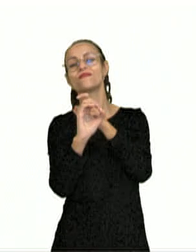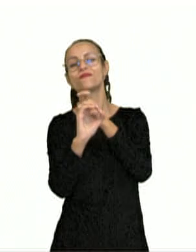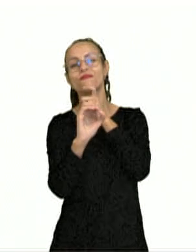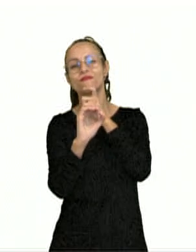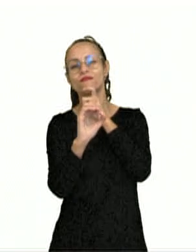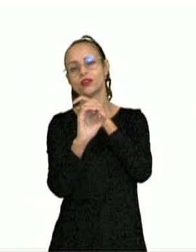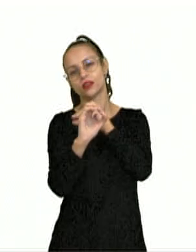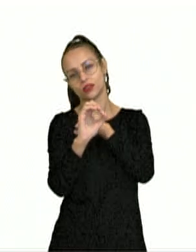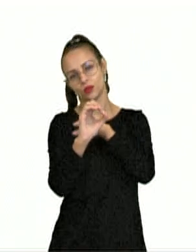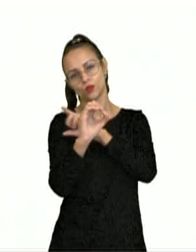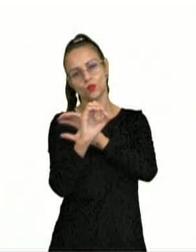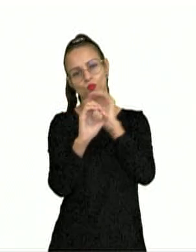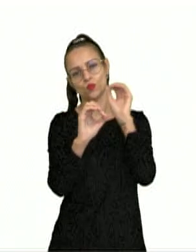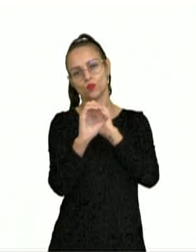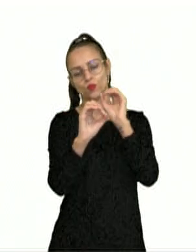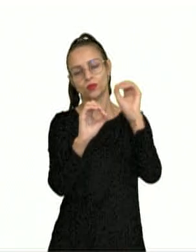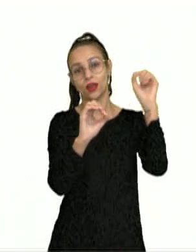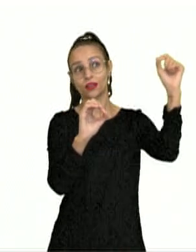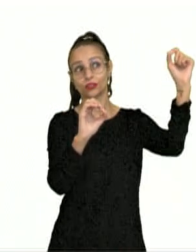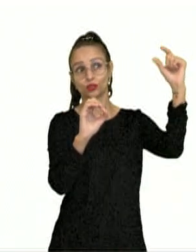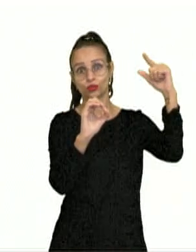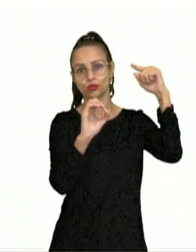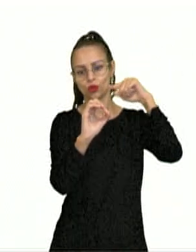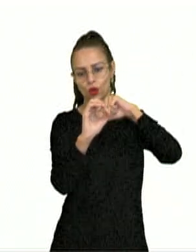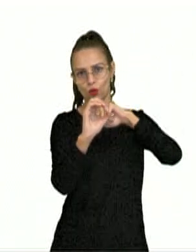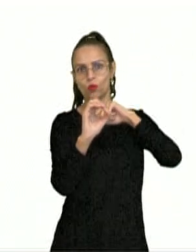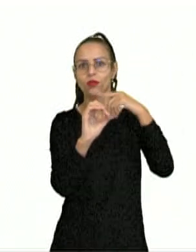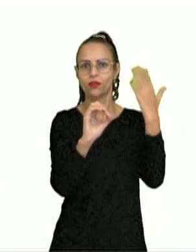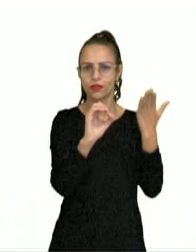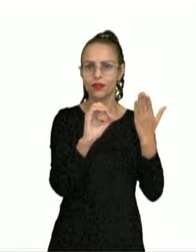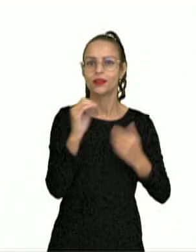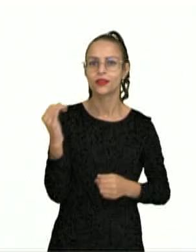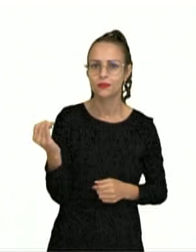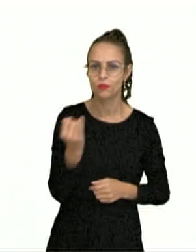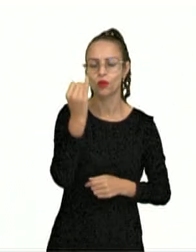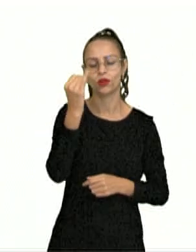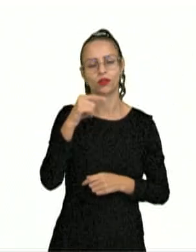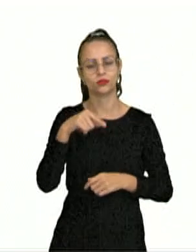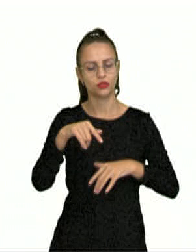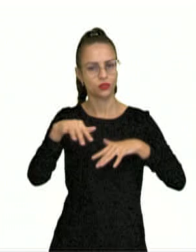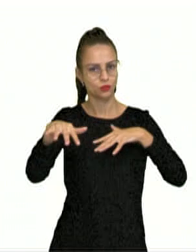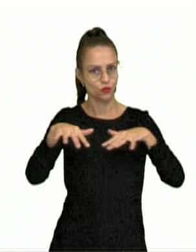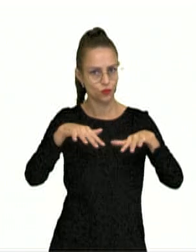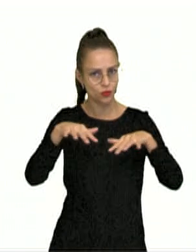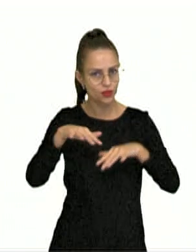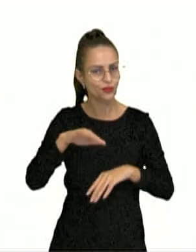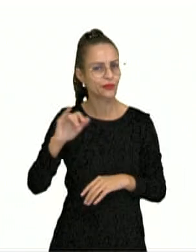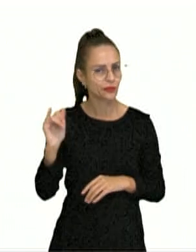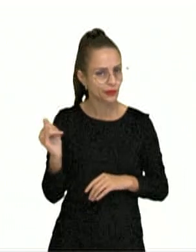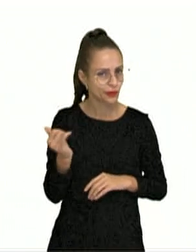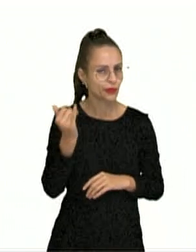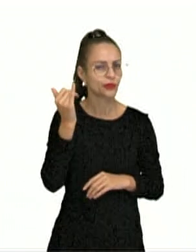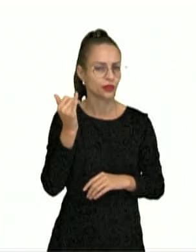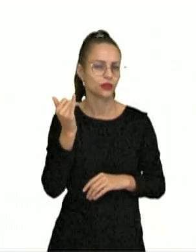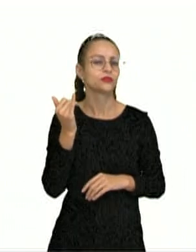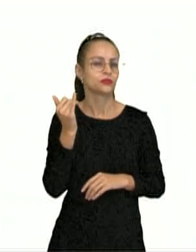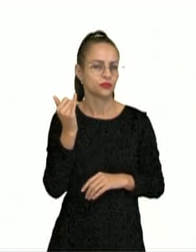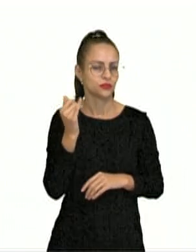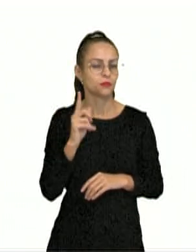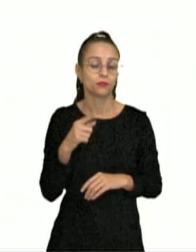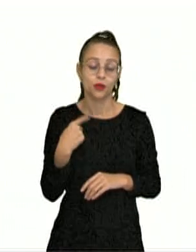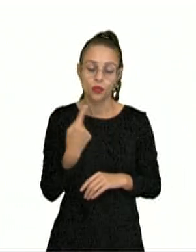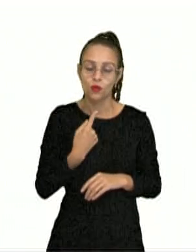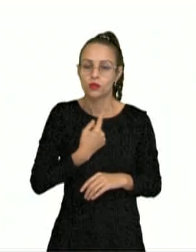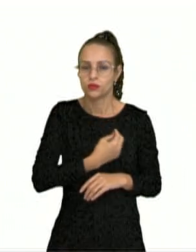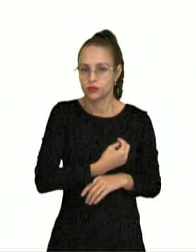não ficaria exposta ao Sol. Então vejam o quanto é importante essa dinâmica do movimento para as nossas atividades,